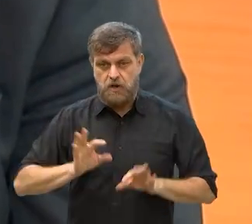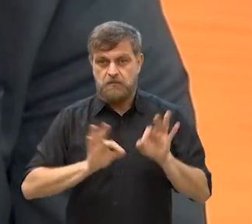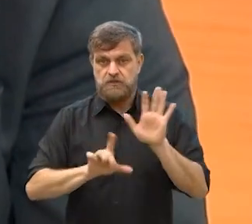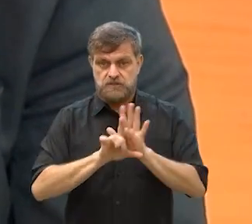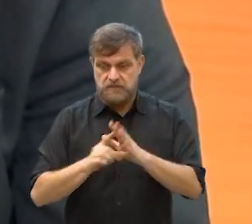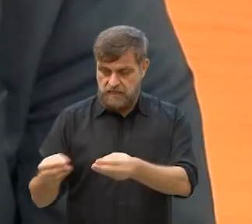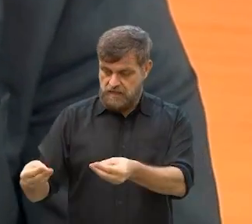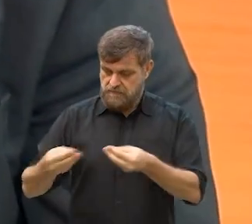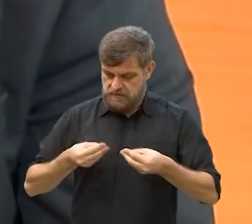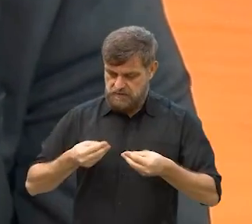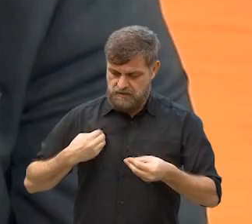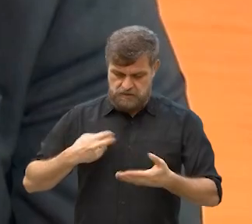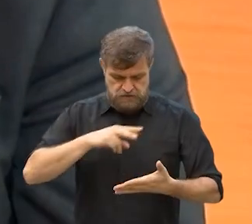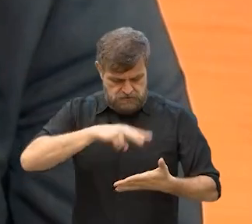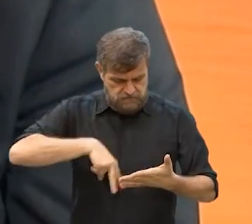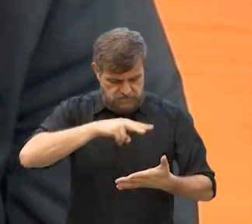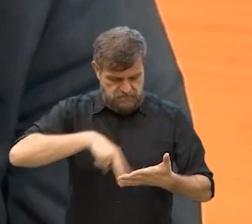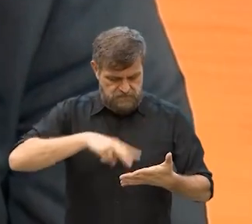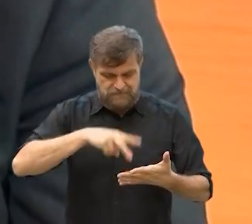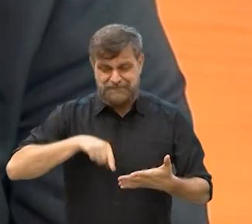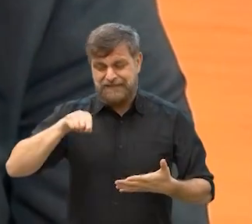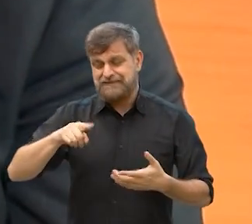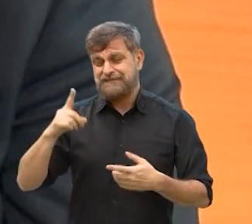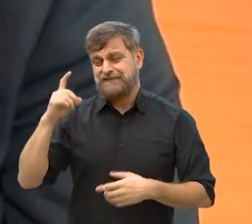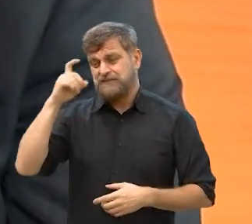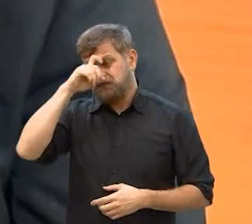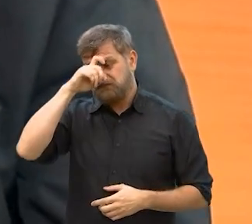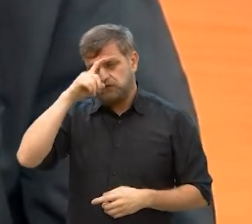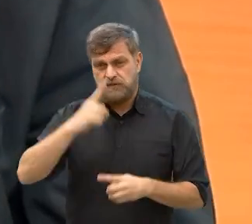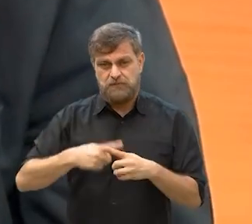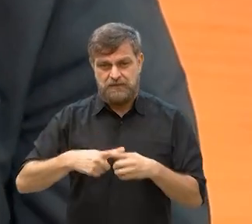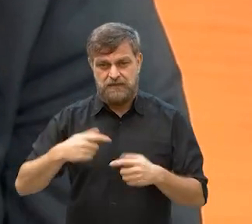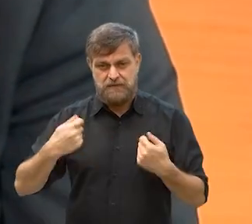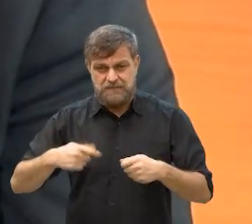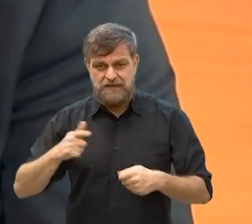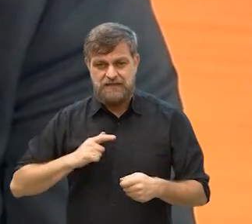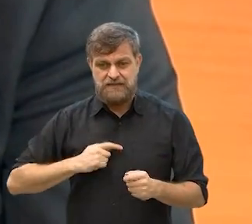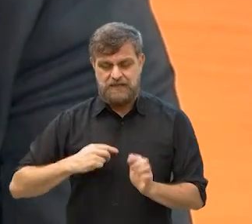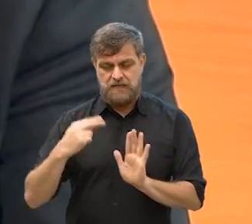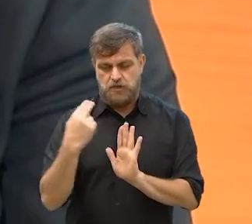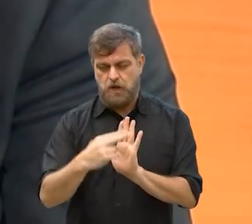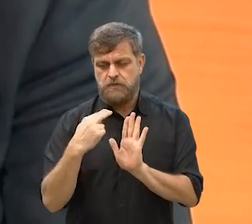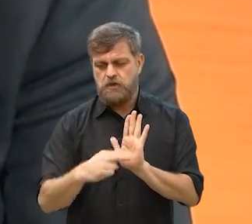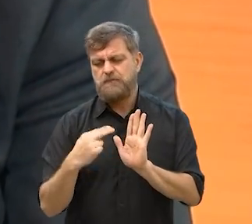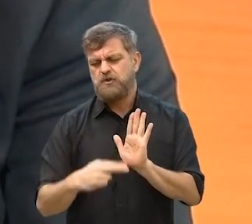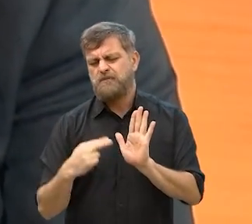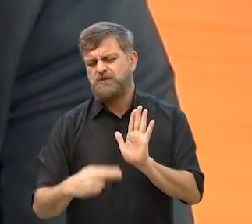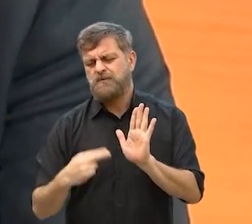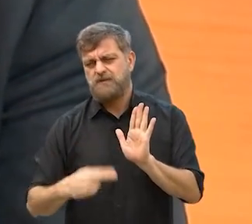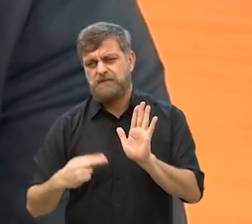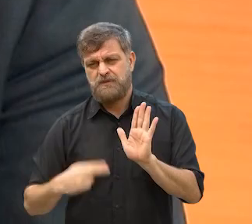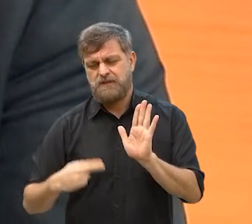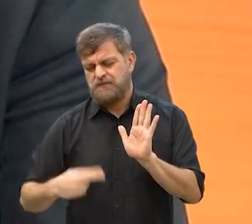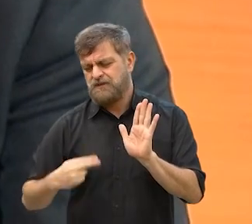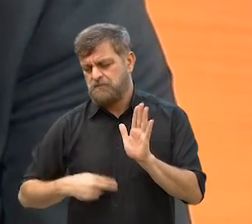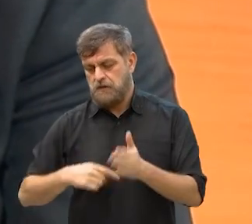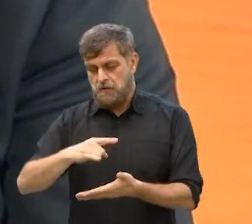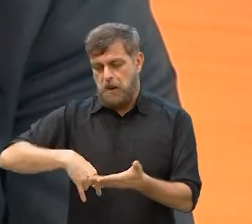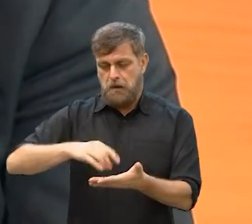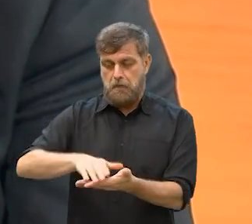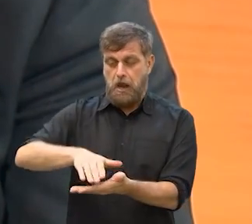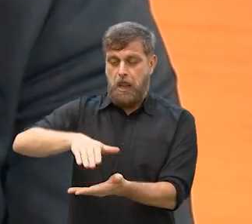projeto de lei, mas vai ser muito trabalhoso porque precisa colher assinatura de milhares de